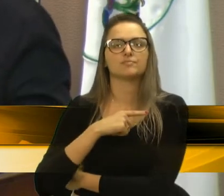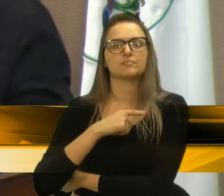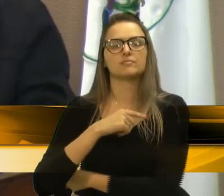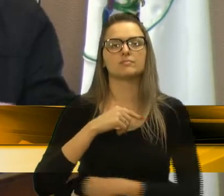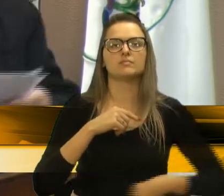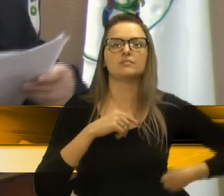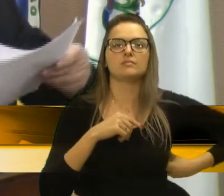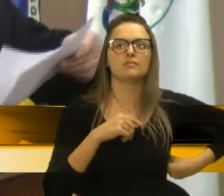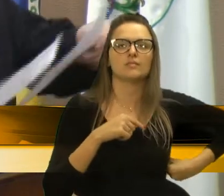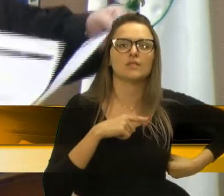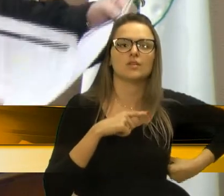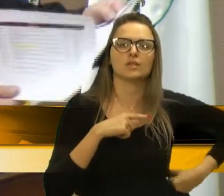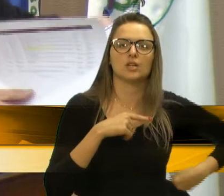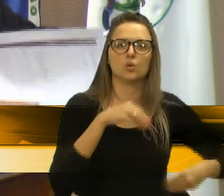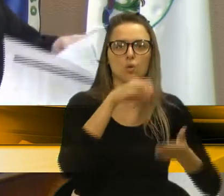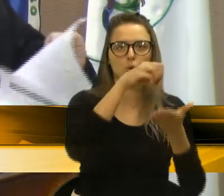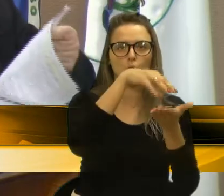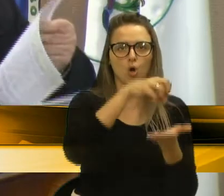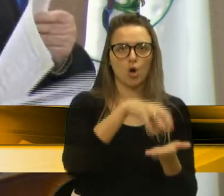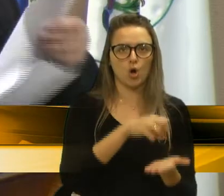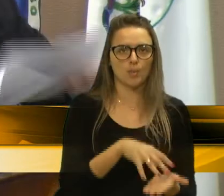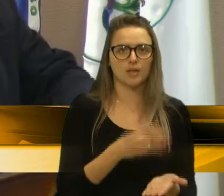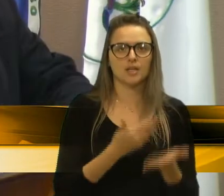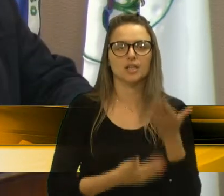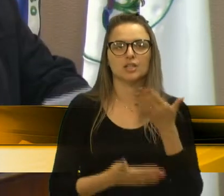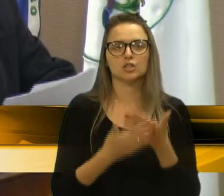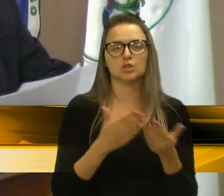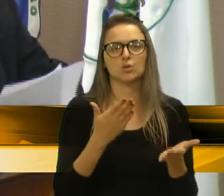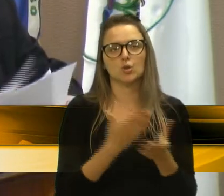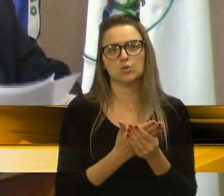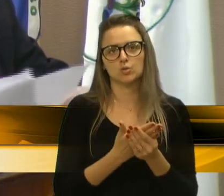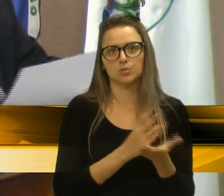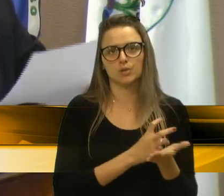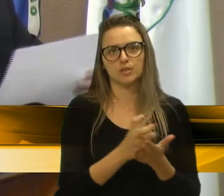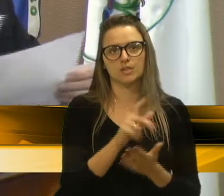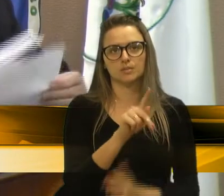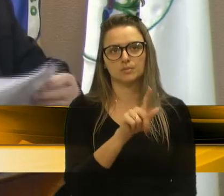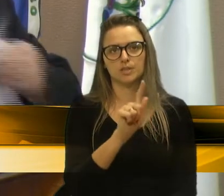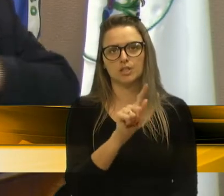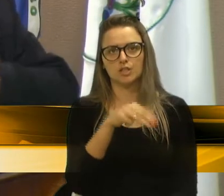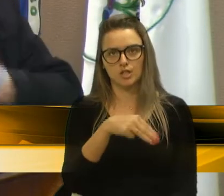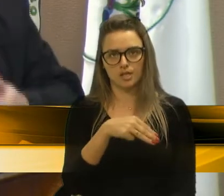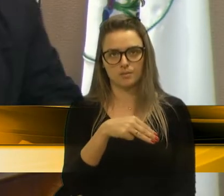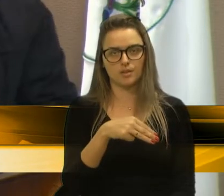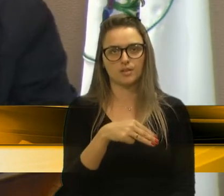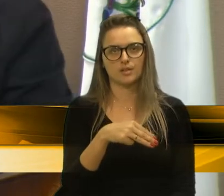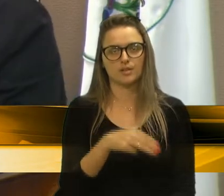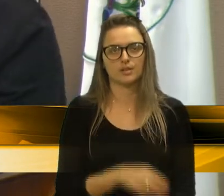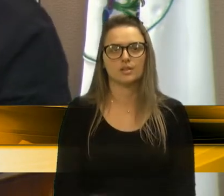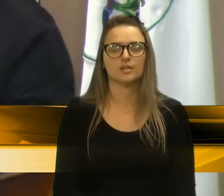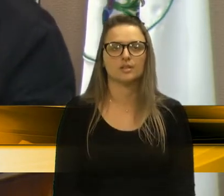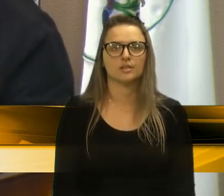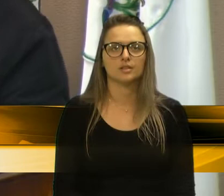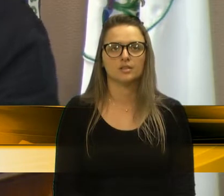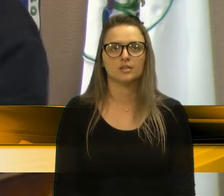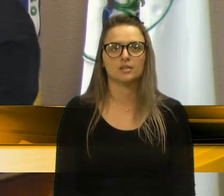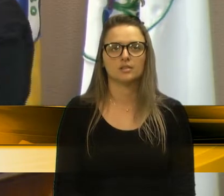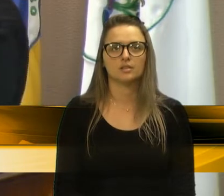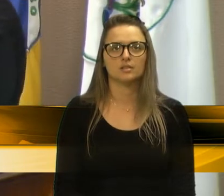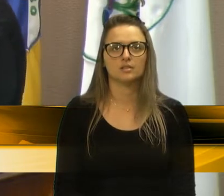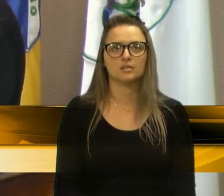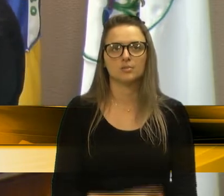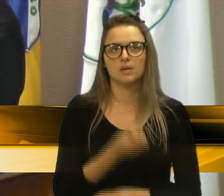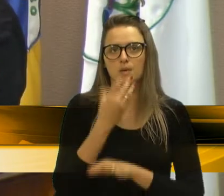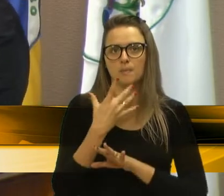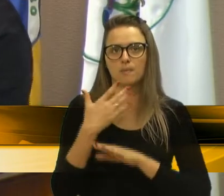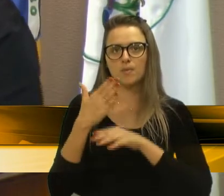não tive tempo de falar, de toda a entrada dos processos na PGM. Tá? Uma boa alma me encaminhou isso